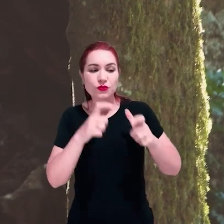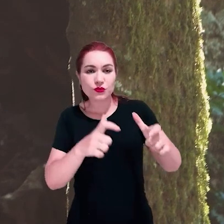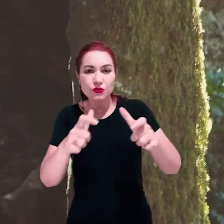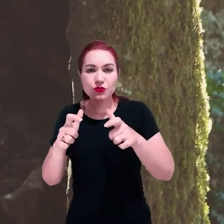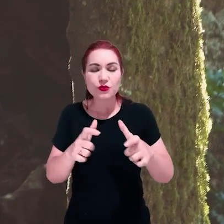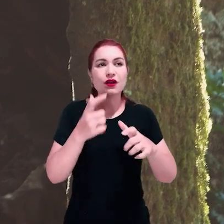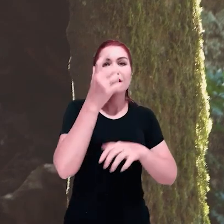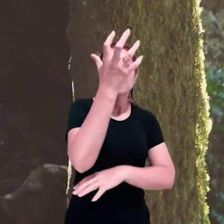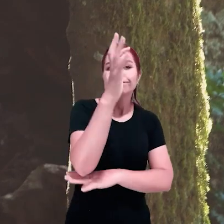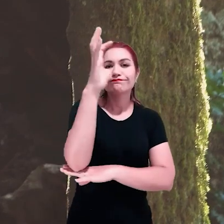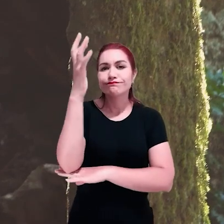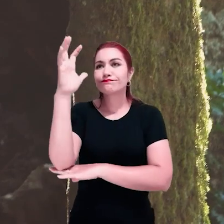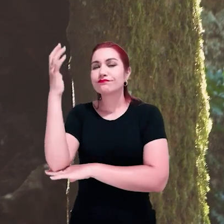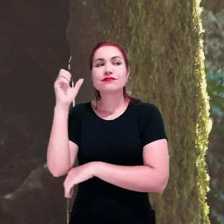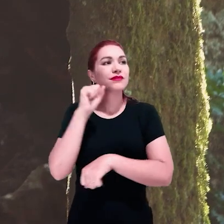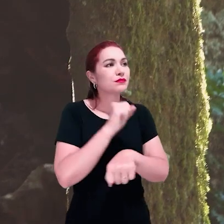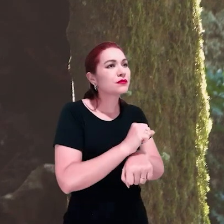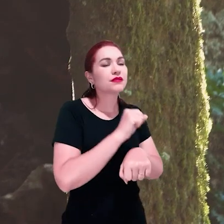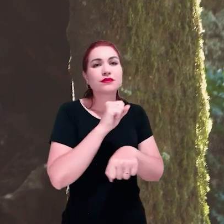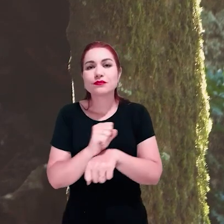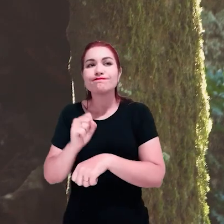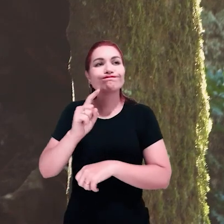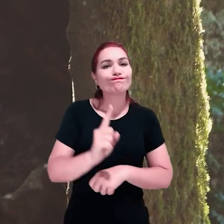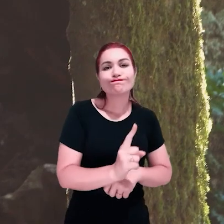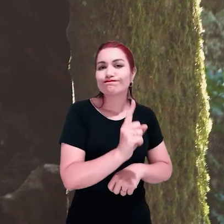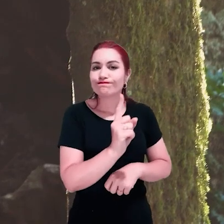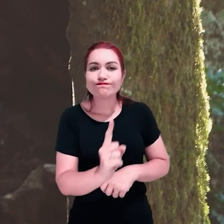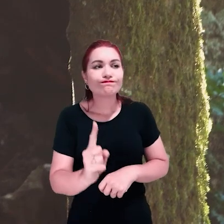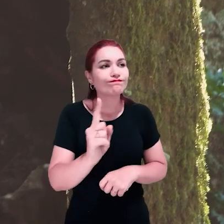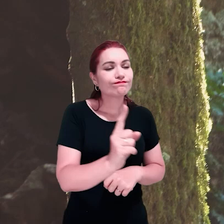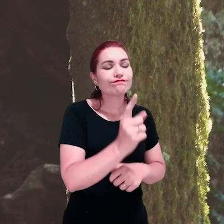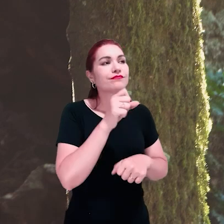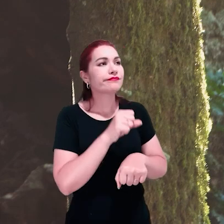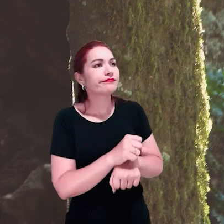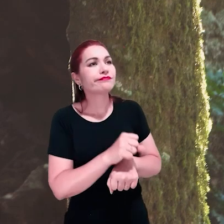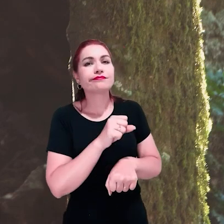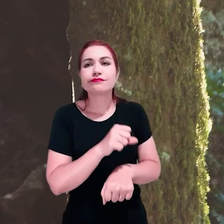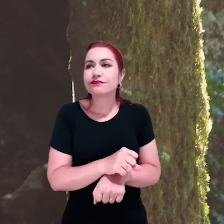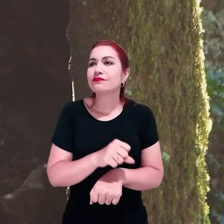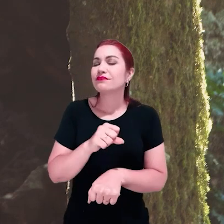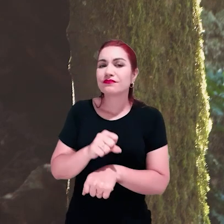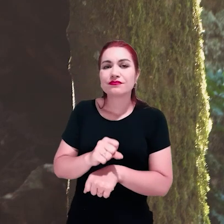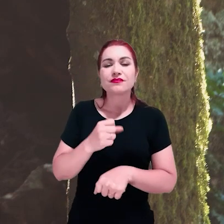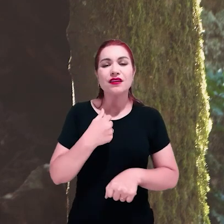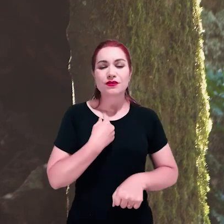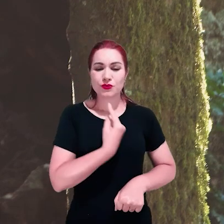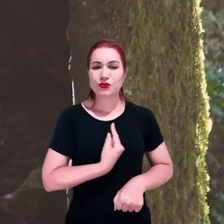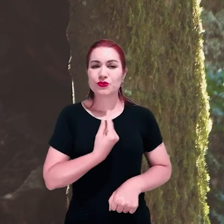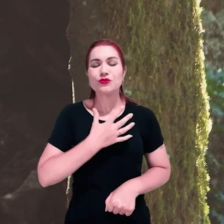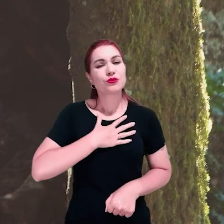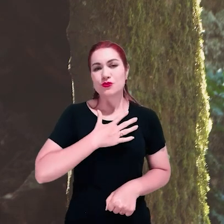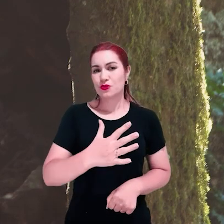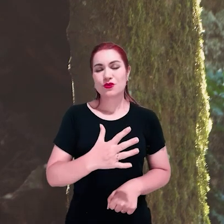que ela começou a viver em função de uma espera sem perspectiva de fim. A narradora está à esquerda. Ela